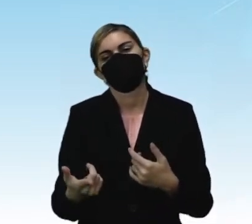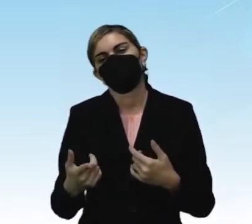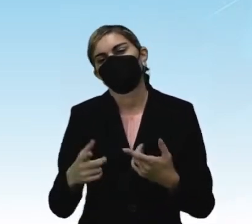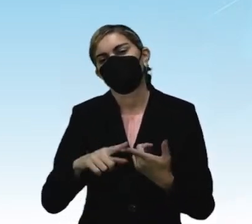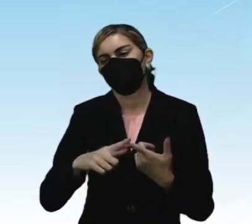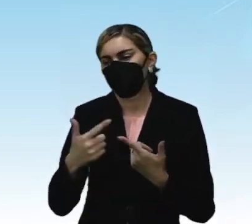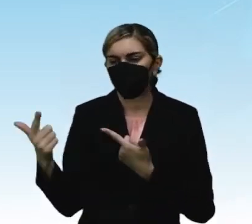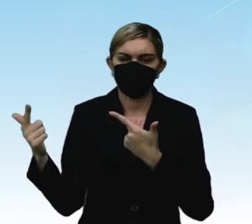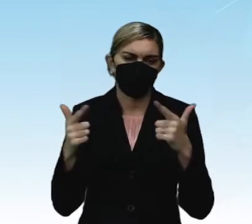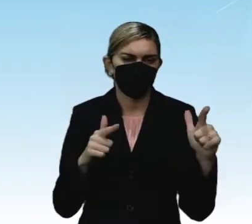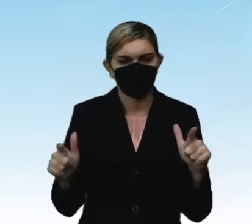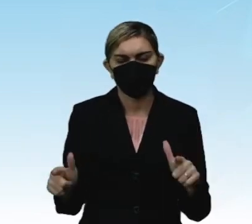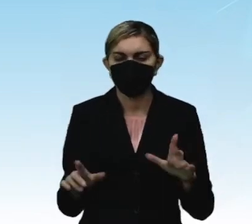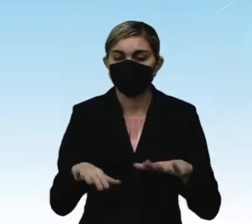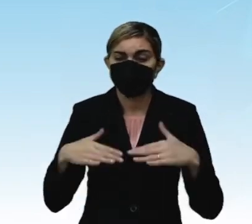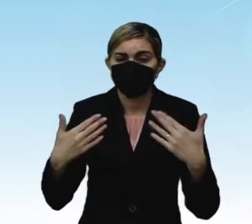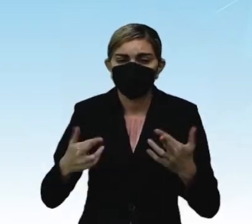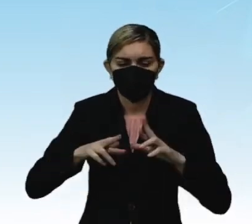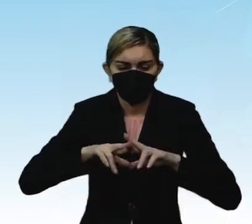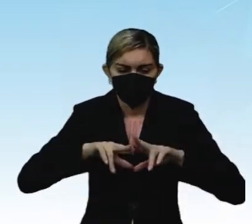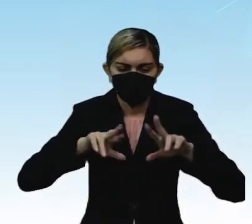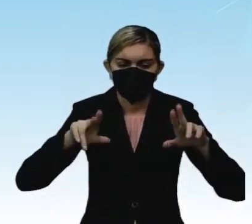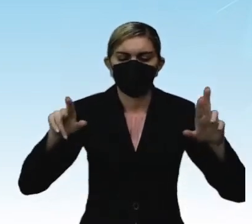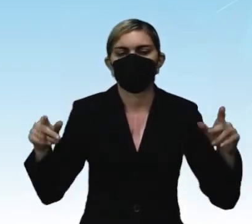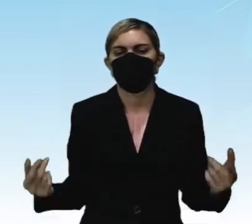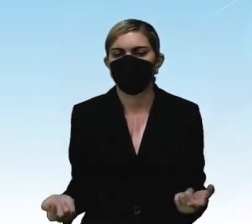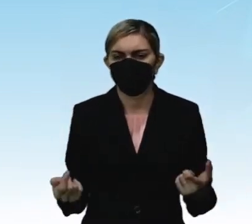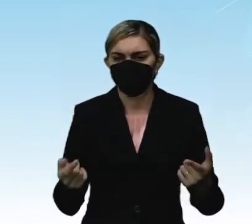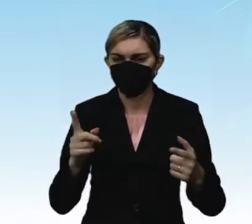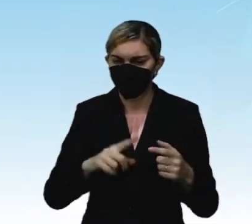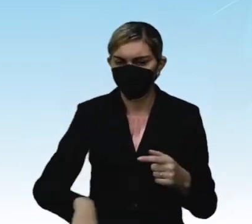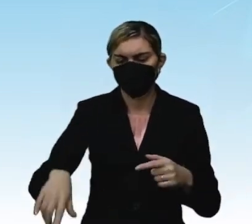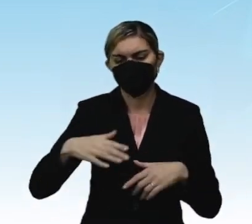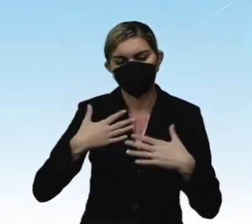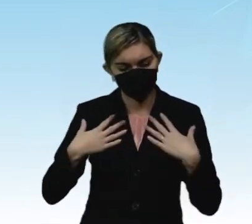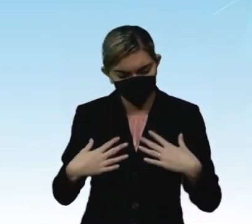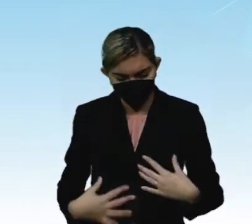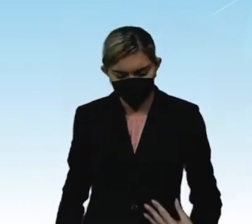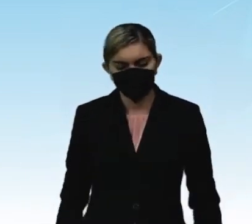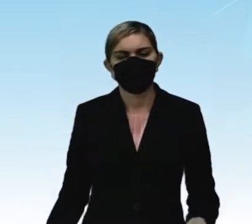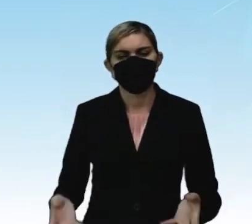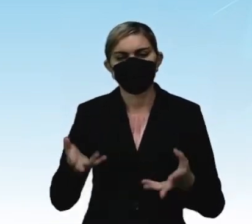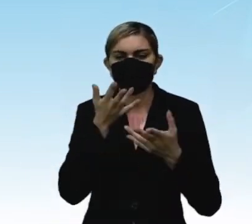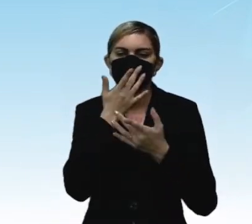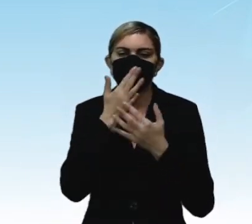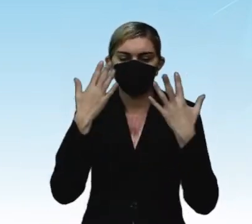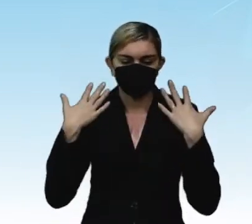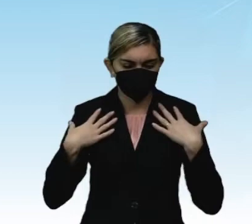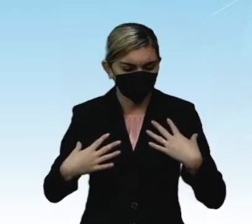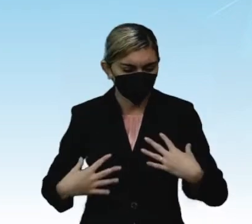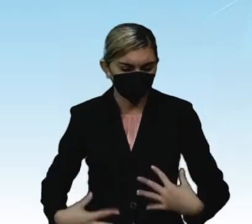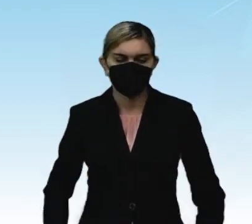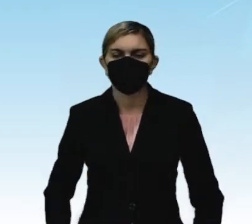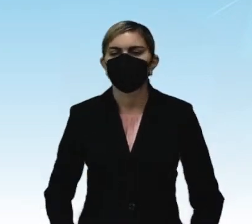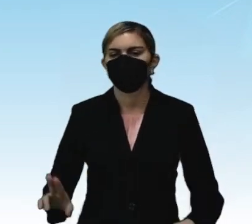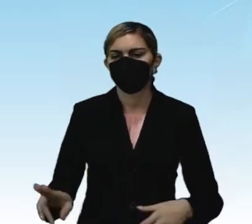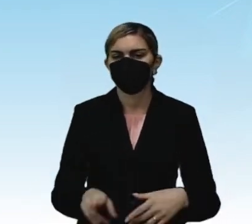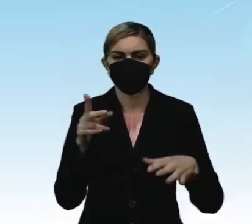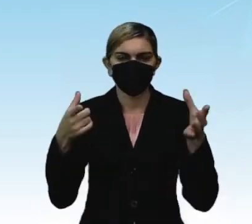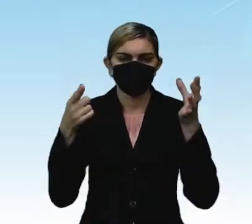é outro. Então, são diferentes o jeito de se vestir, de se colorir, tá? Usar